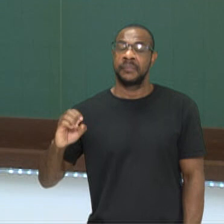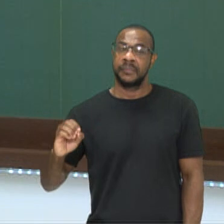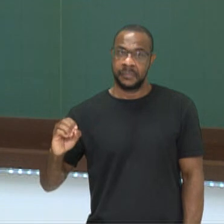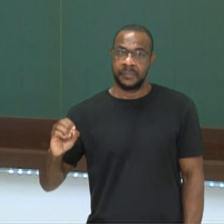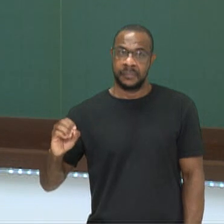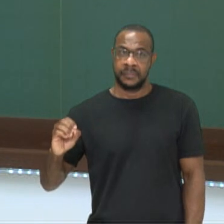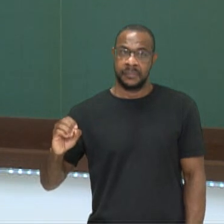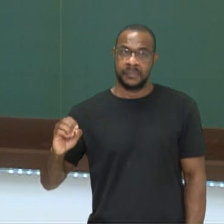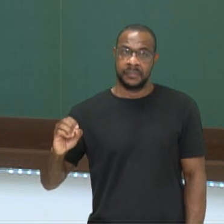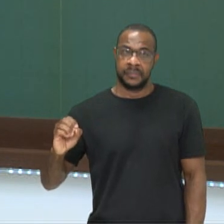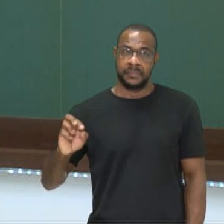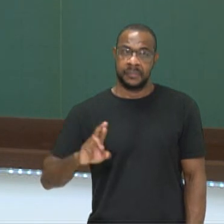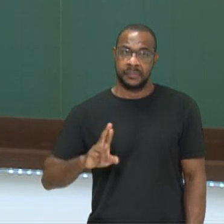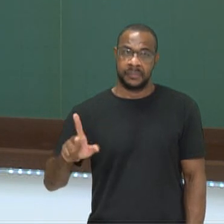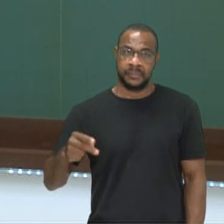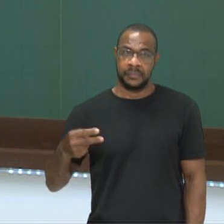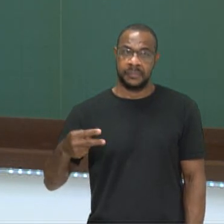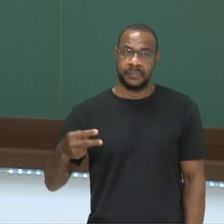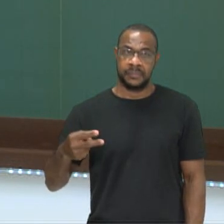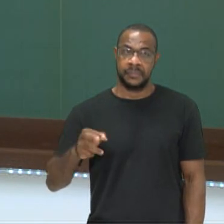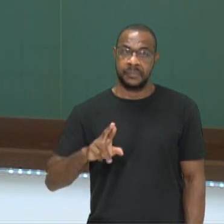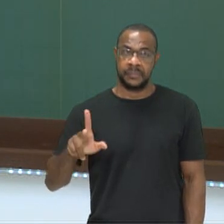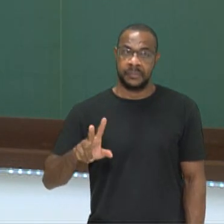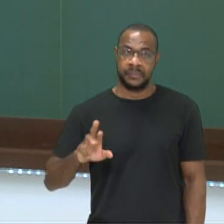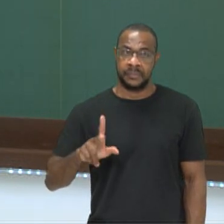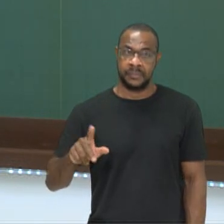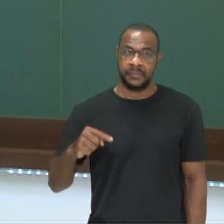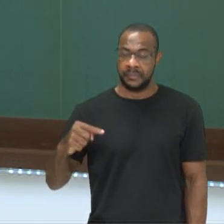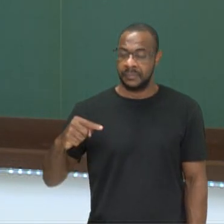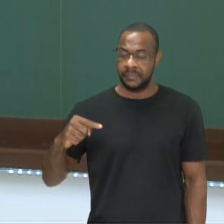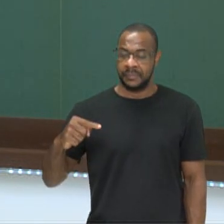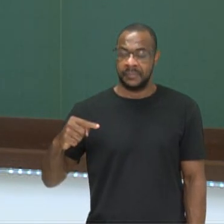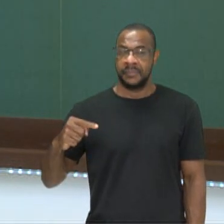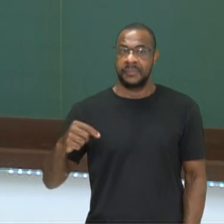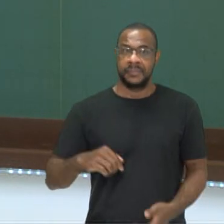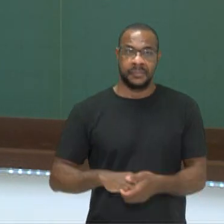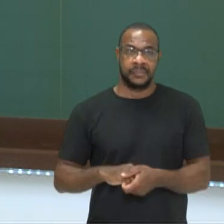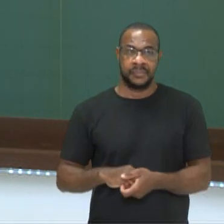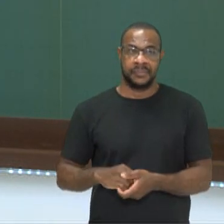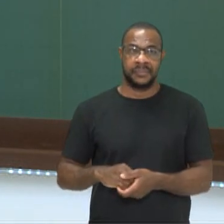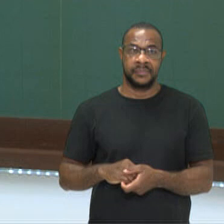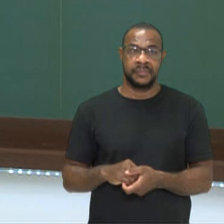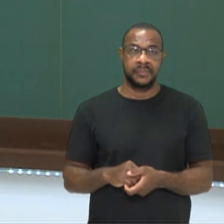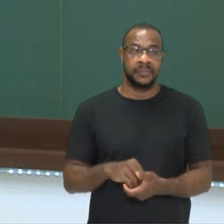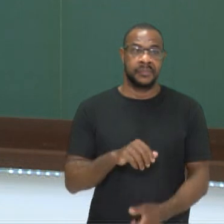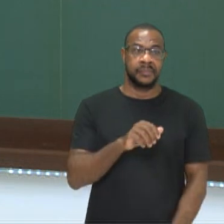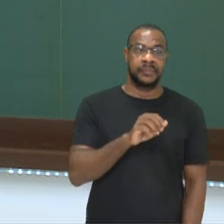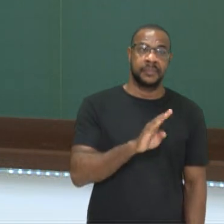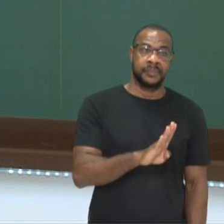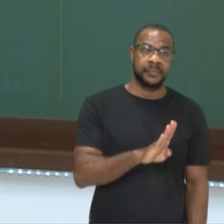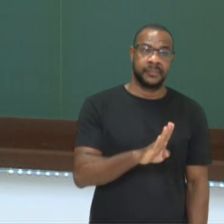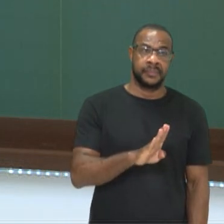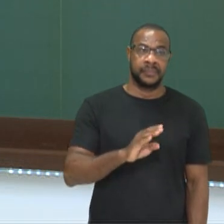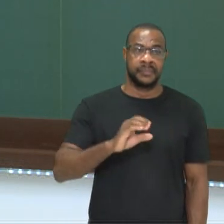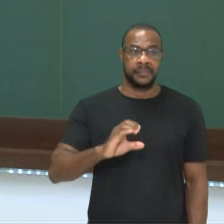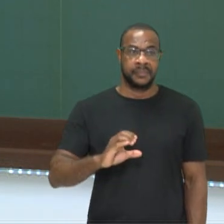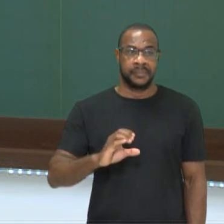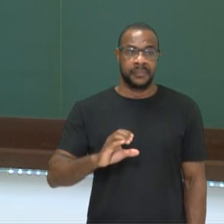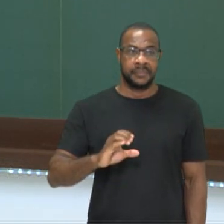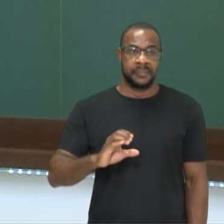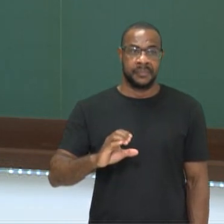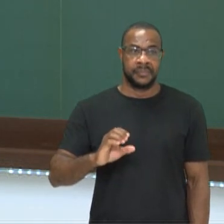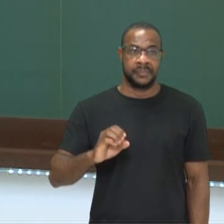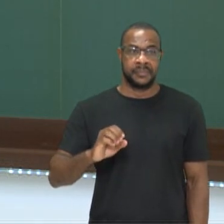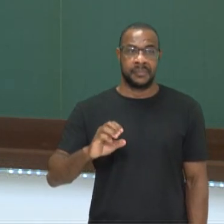incompleta, ou o B, ou o C, ou os dois podem ser iguais a zero. Então agora sim, vai lá e desenvolve e escreve na